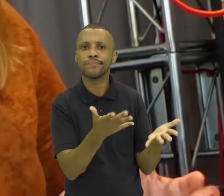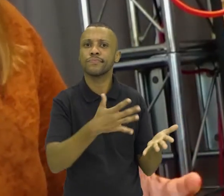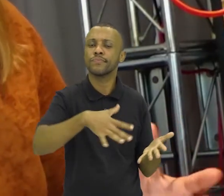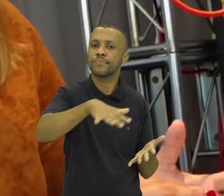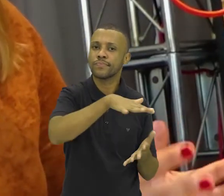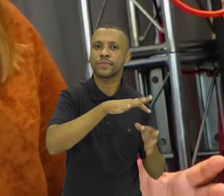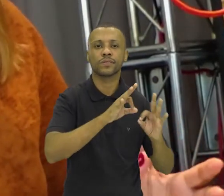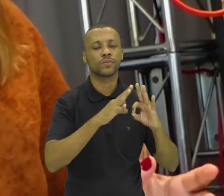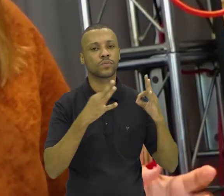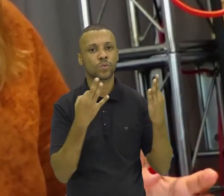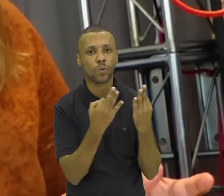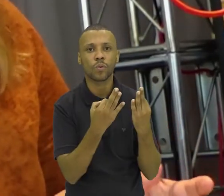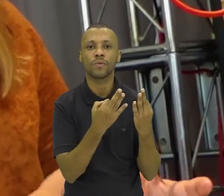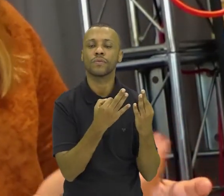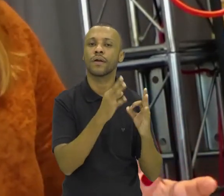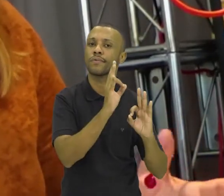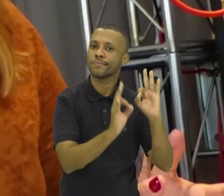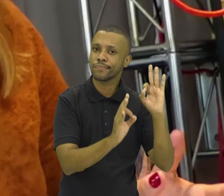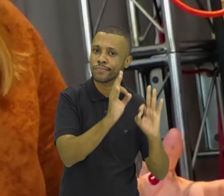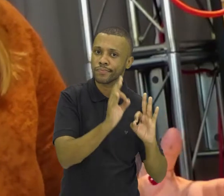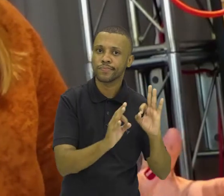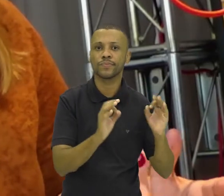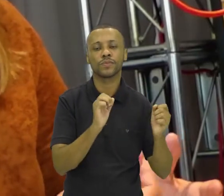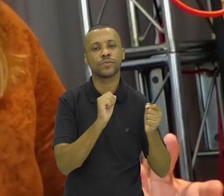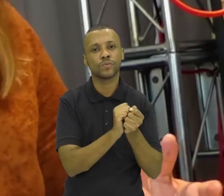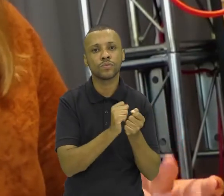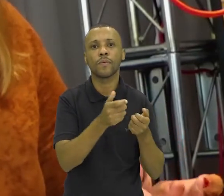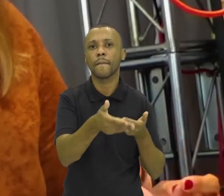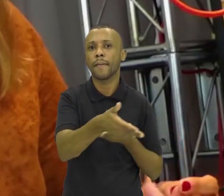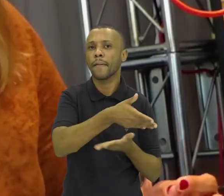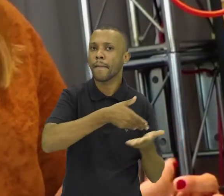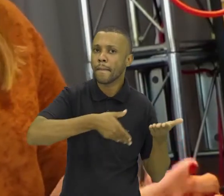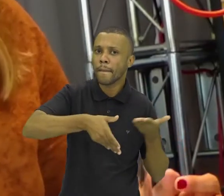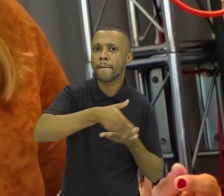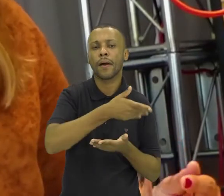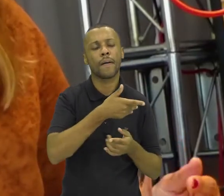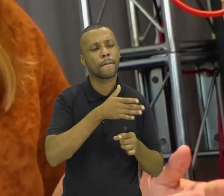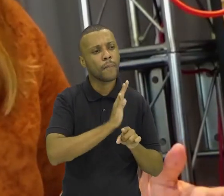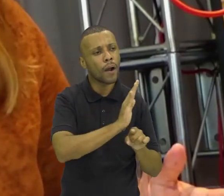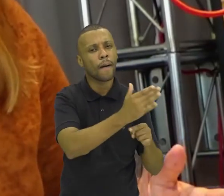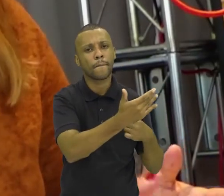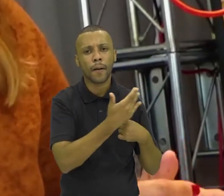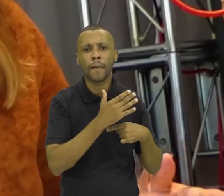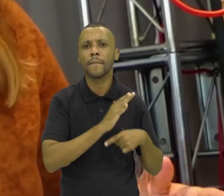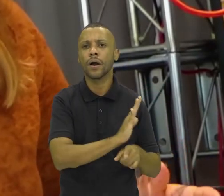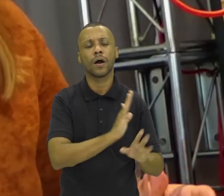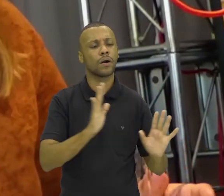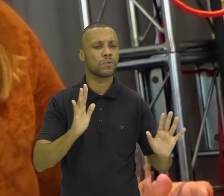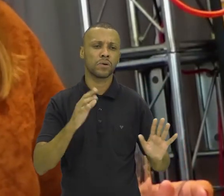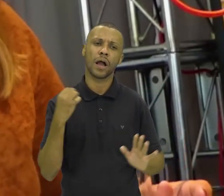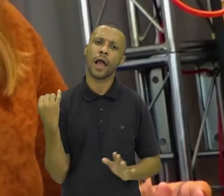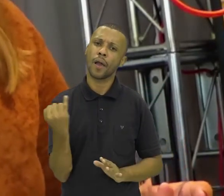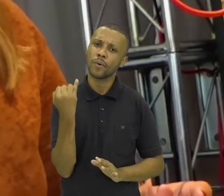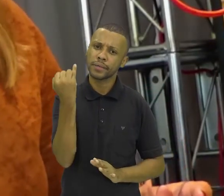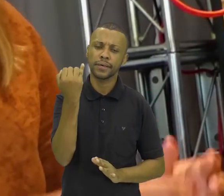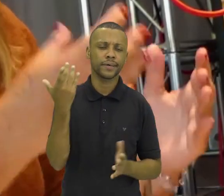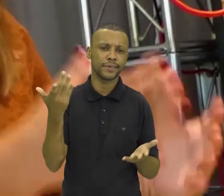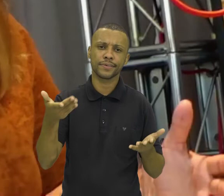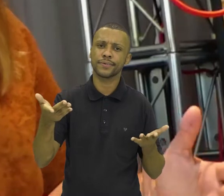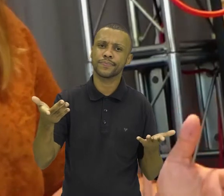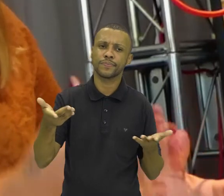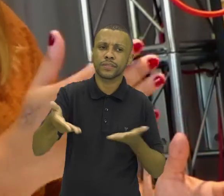de estar, né, 8 anos dentro de casa. Ele estava com uma boa reabilitação, não precisava de um foco na reabilitação